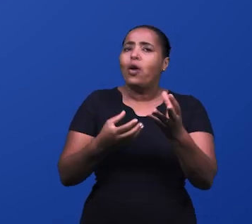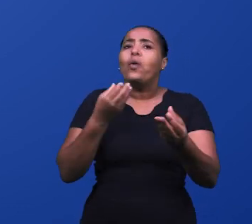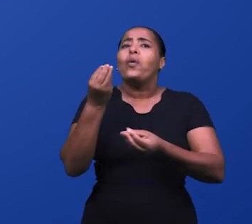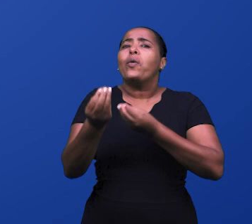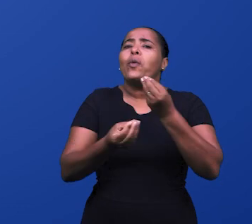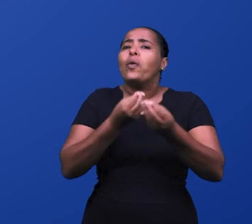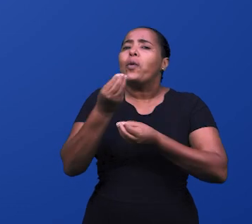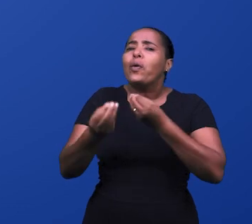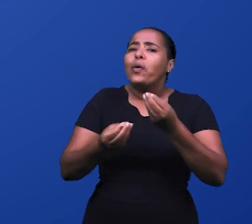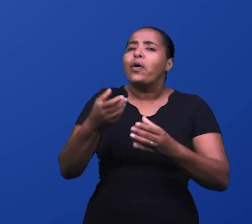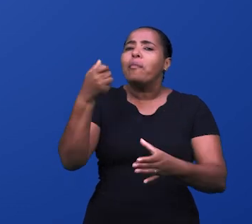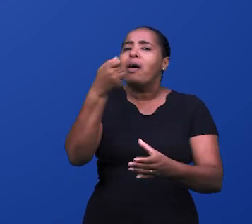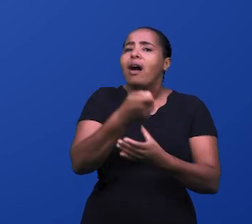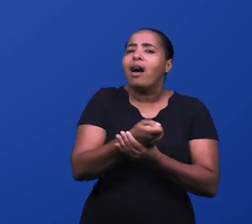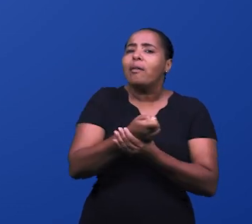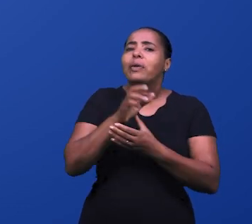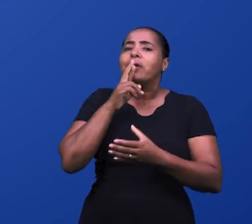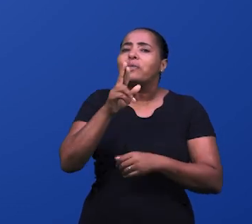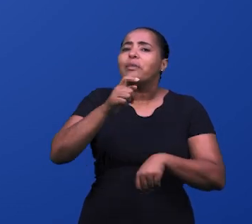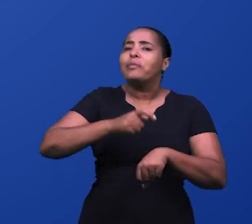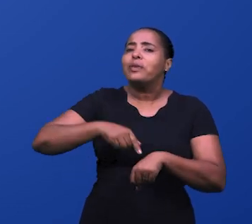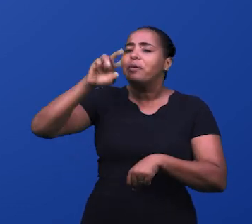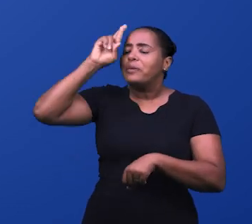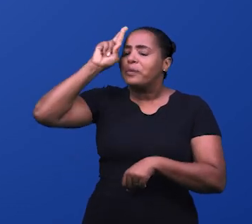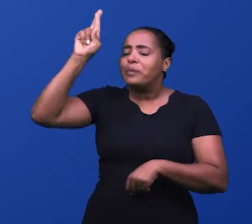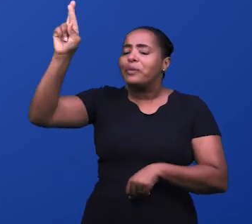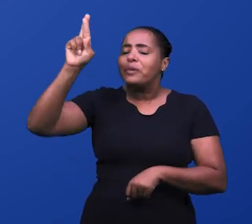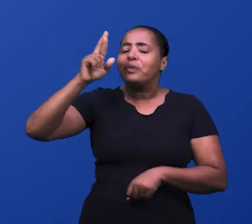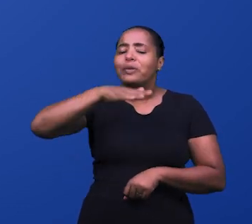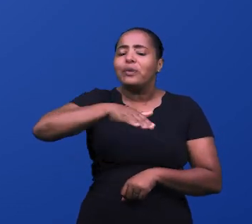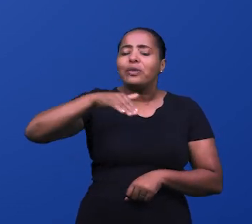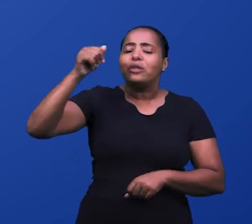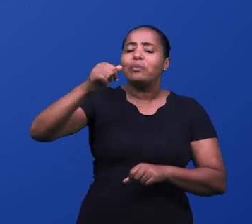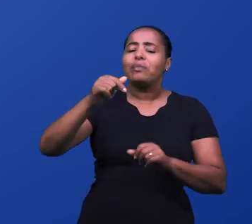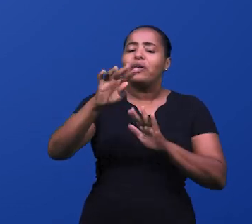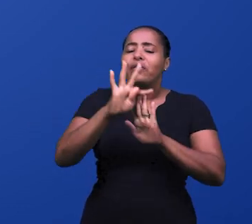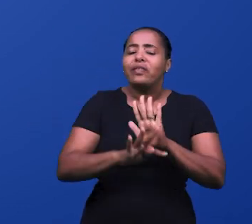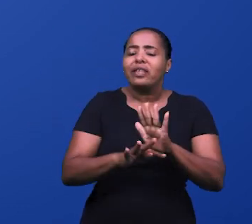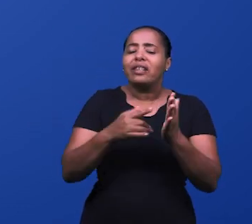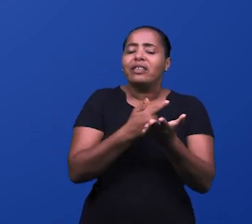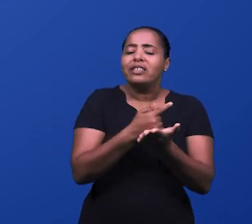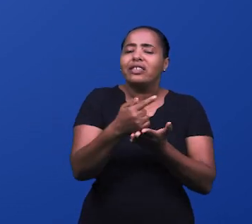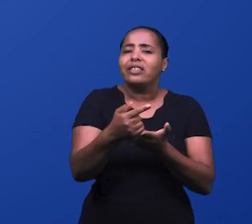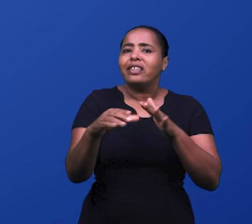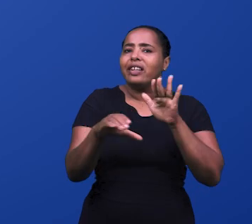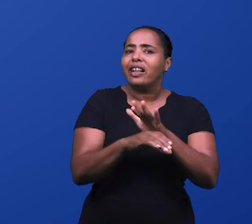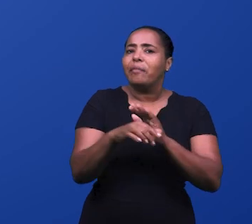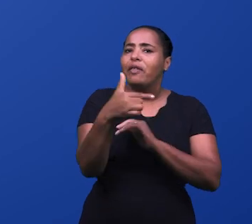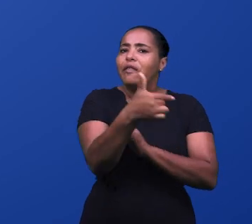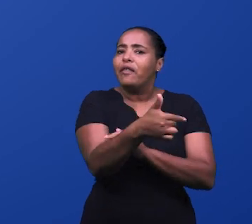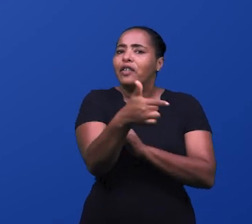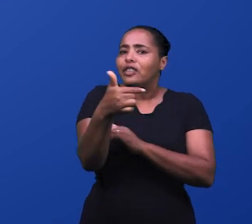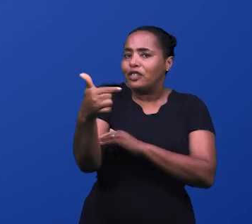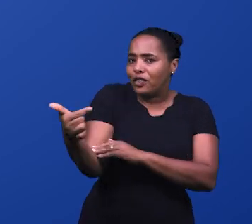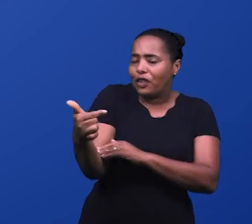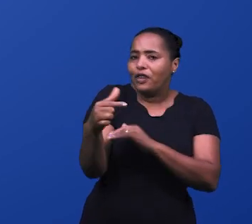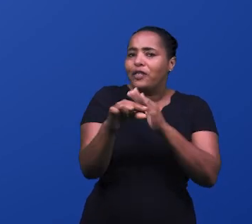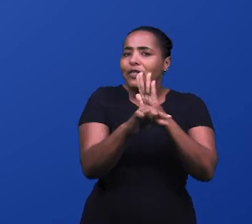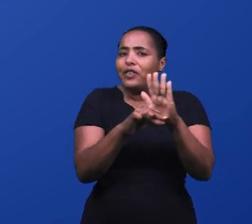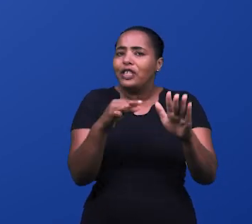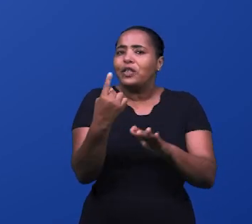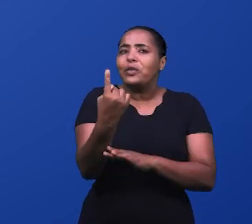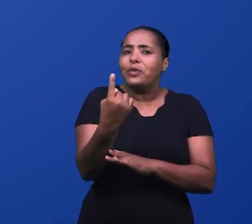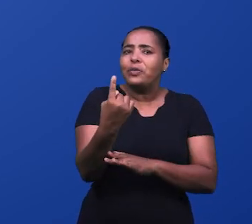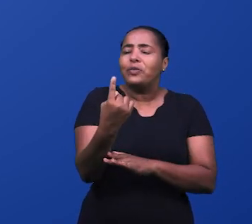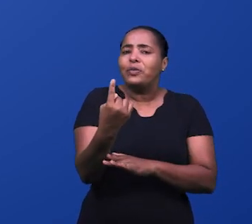Abraão respondeu ao chamado do Senhor no texto de Gênesis, no capítulo 22, no verso